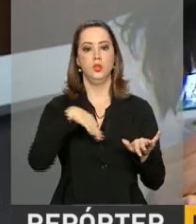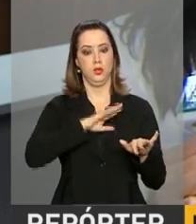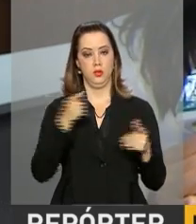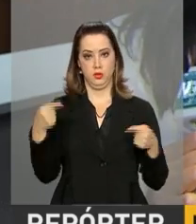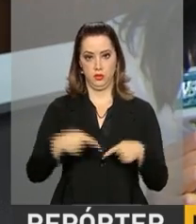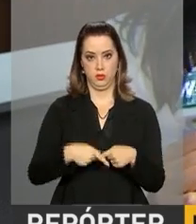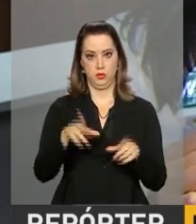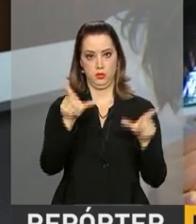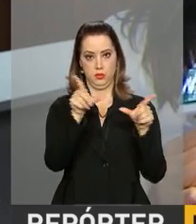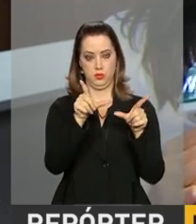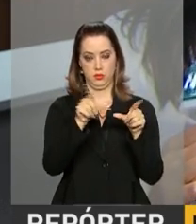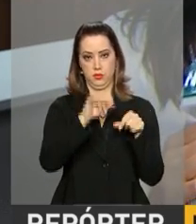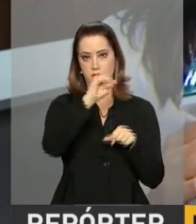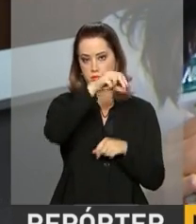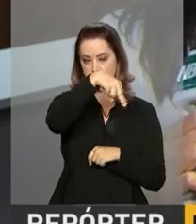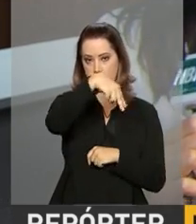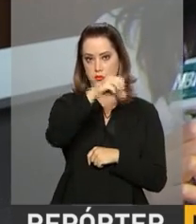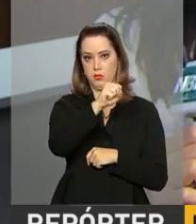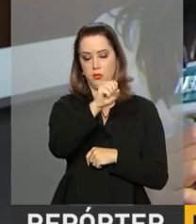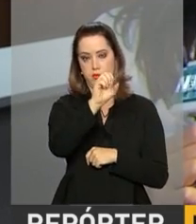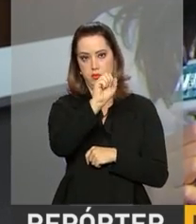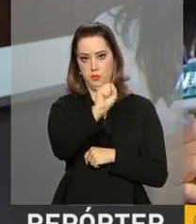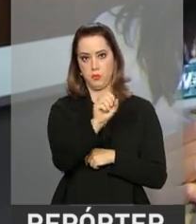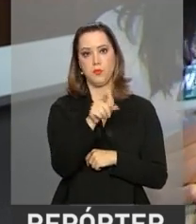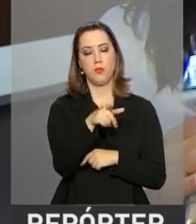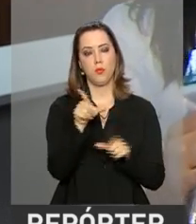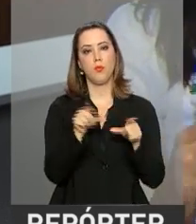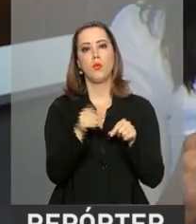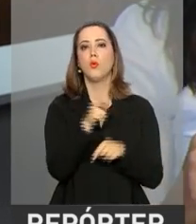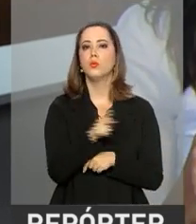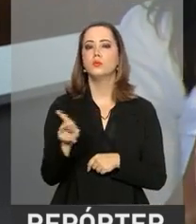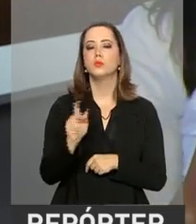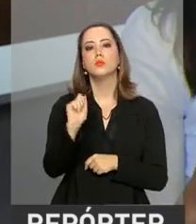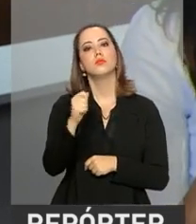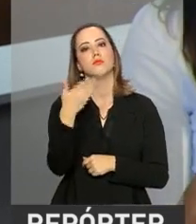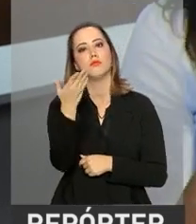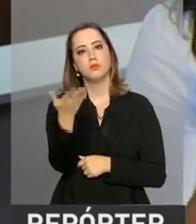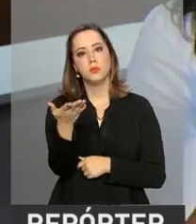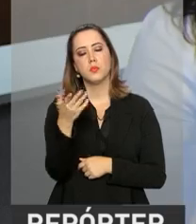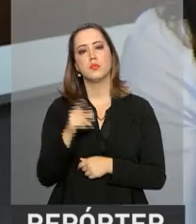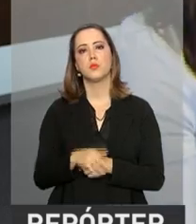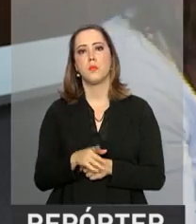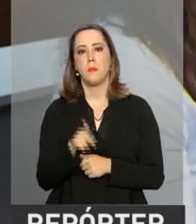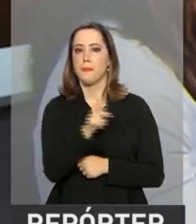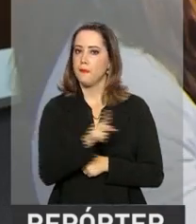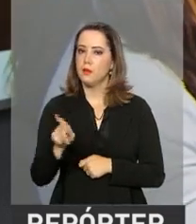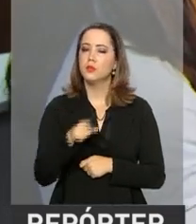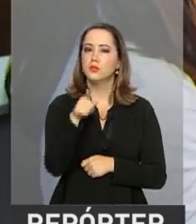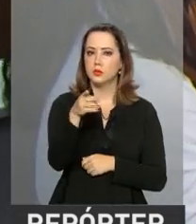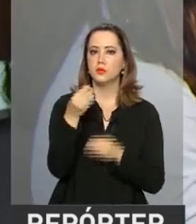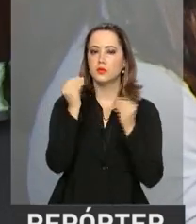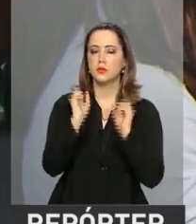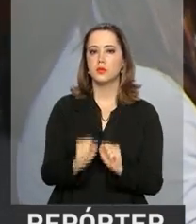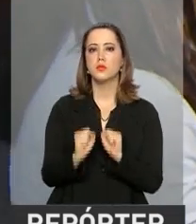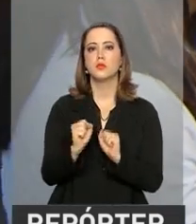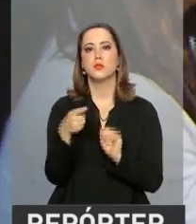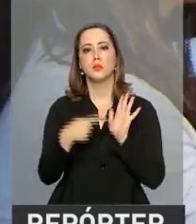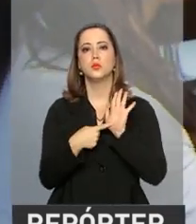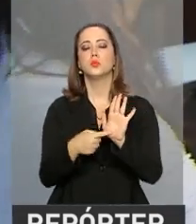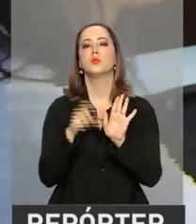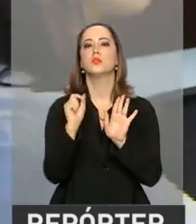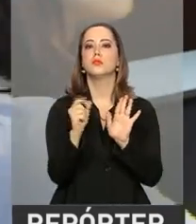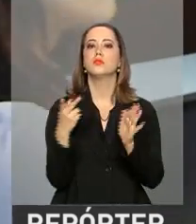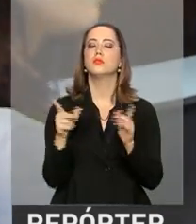conversamos agora com o novo presidente do Instituto Nacional de Seguro Social Leonardo Gadelha Presidente o senhor pode falar pra gente qual vai ser o foco da sua